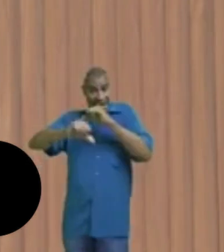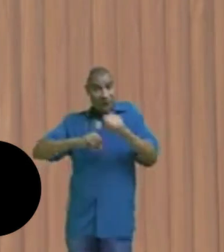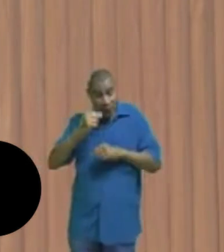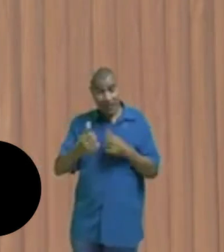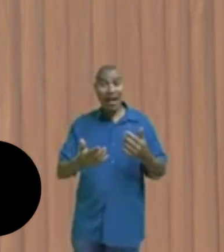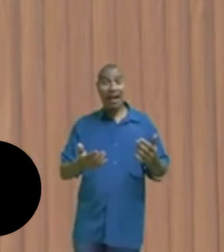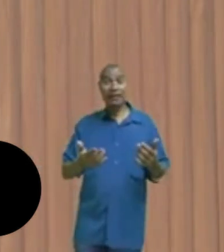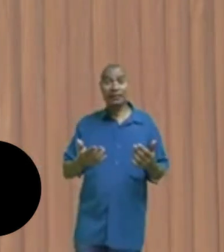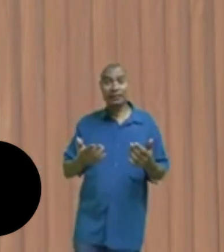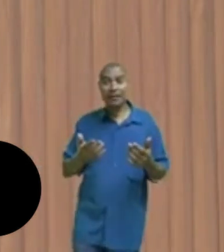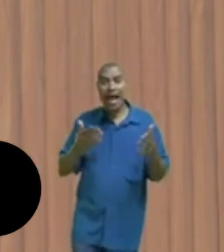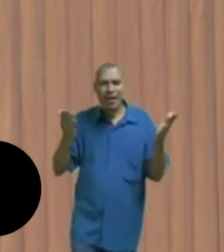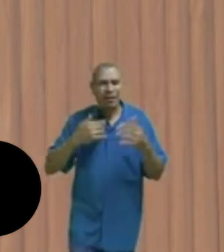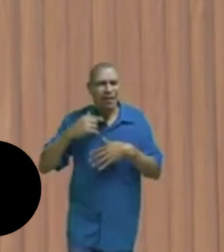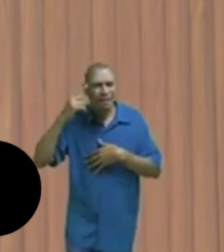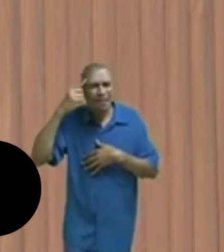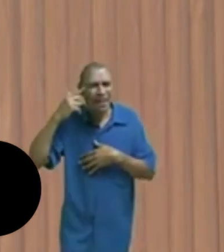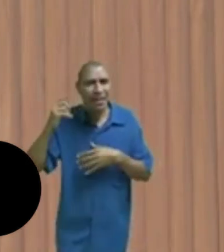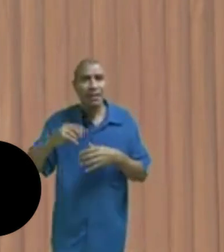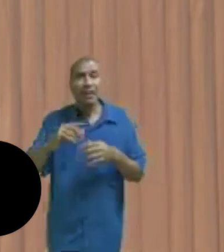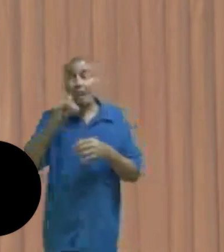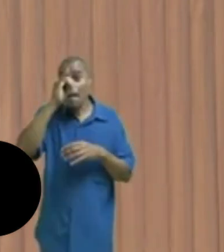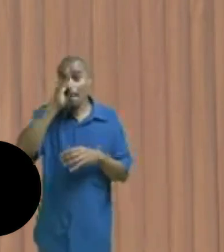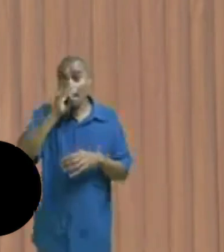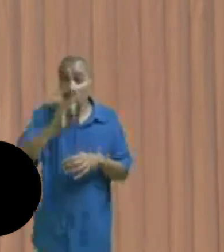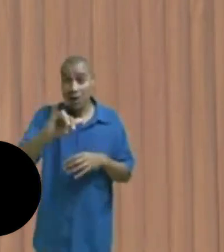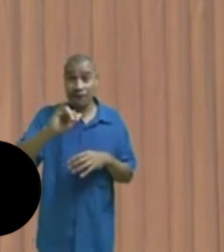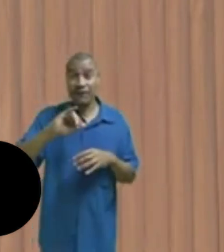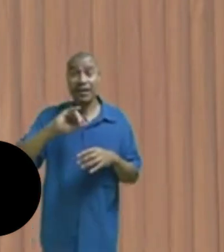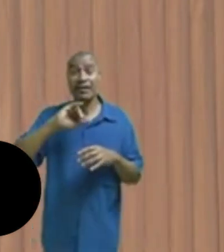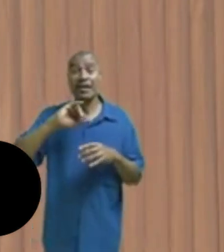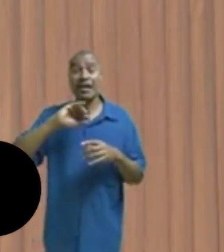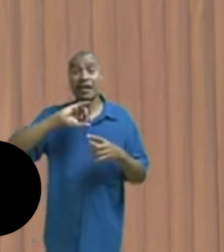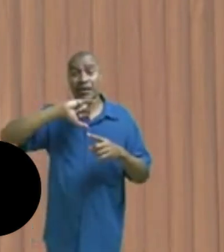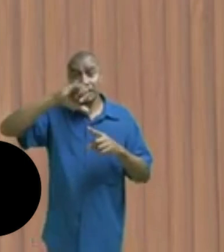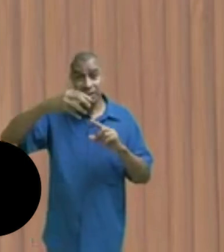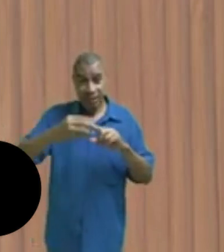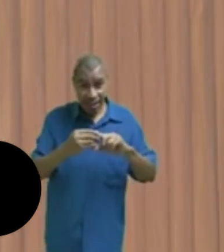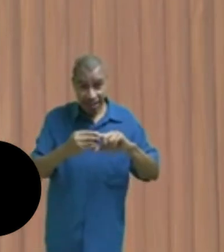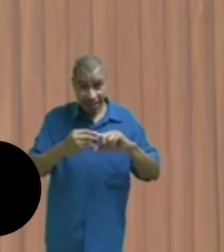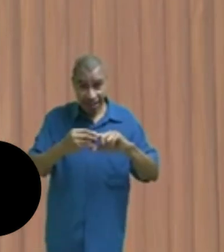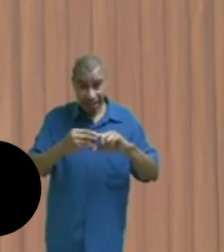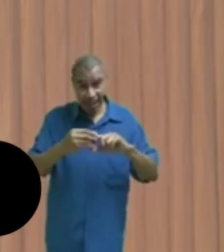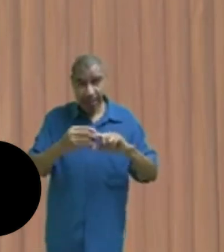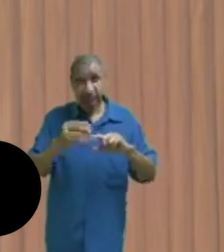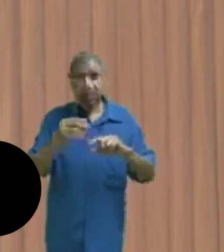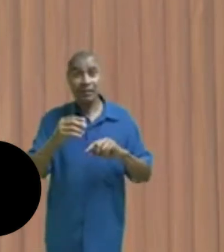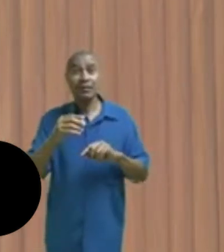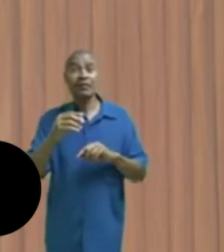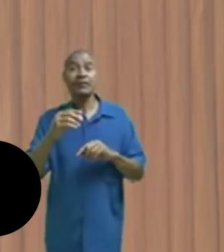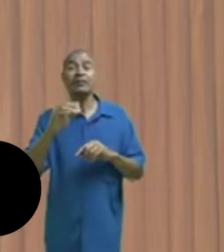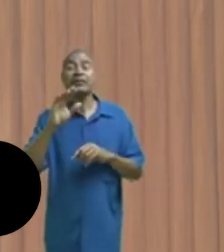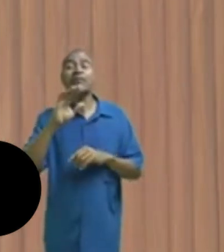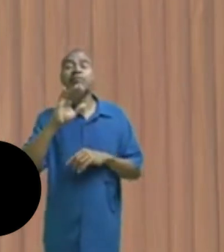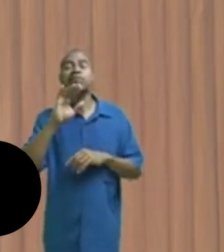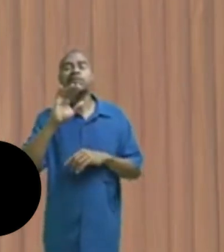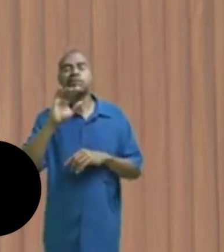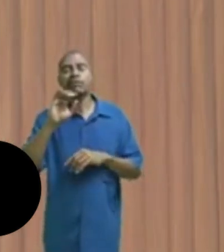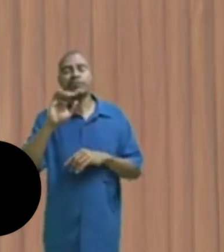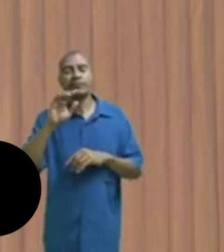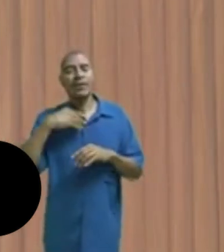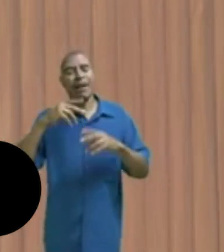Vejam o profeta Jeremias, quando foi vocacionado por Deus para profetizar ao povo de